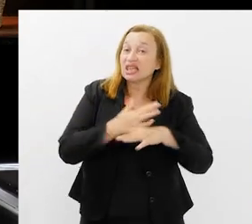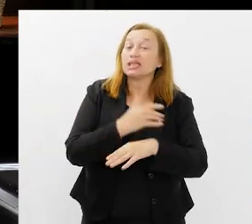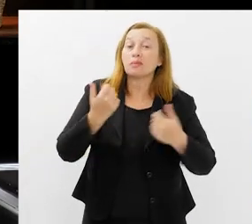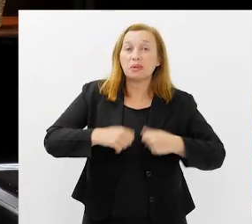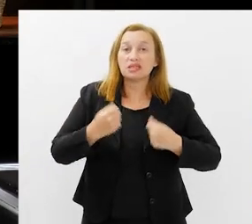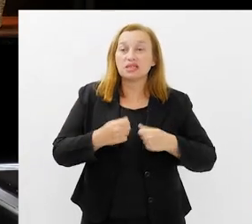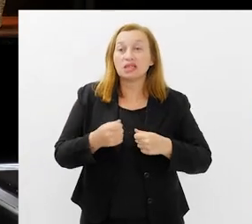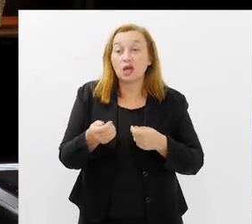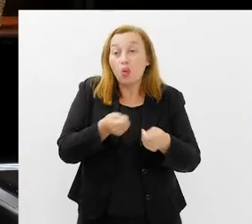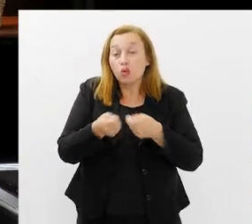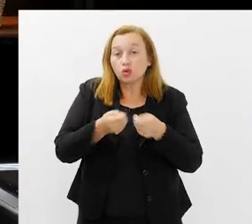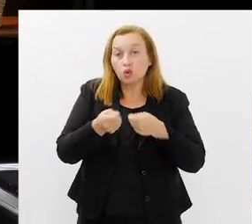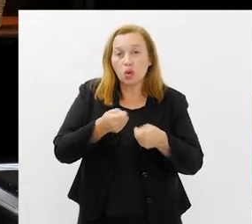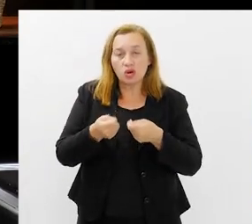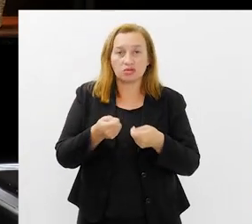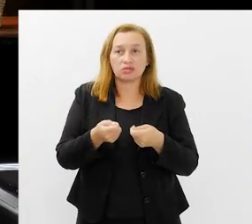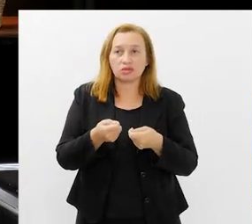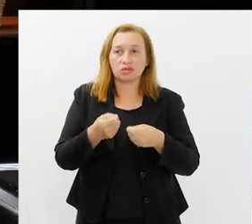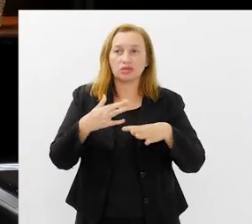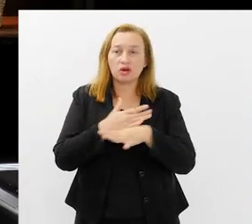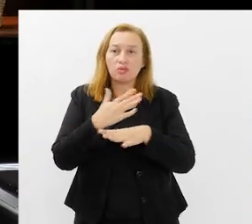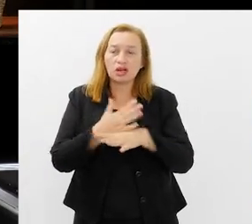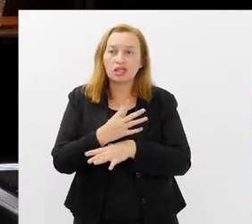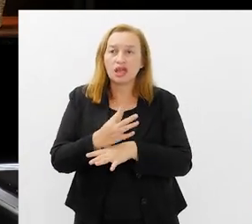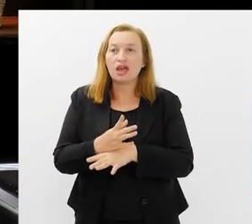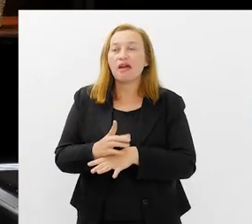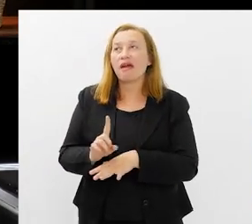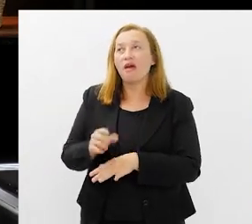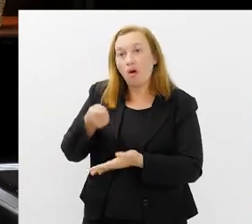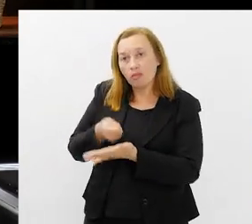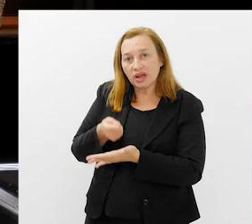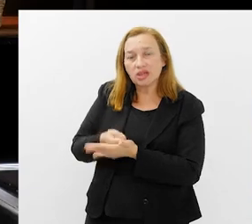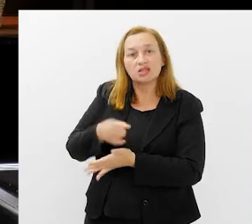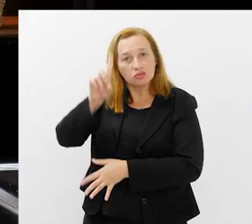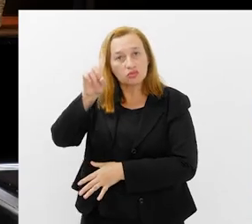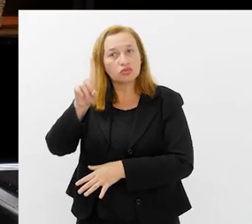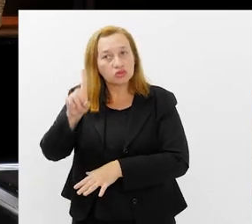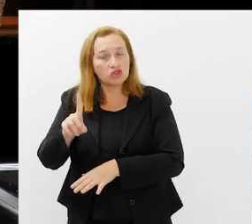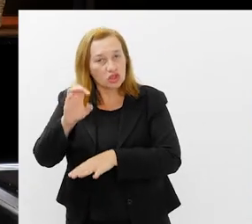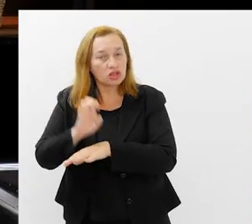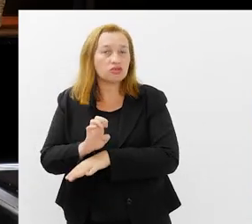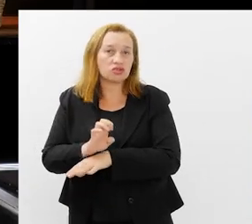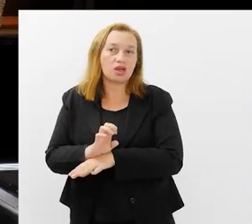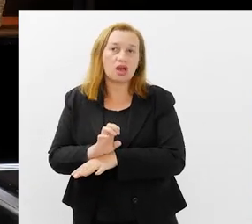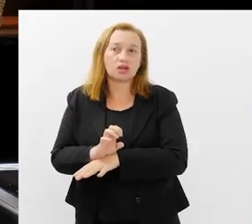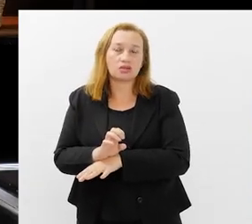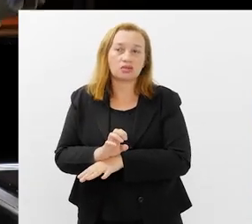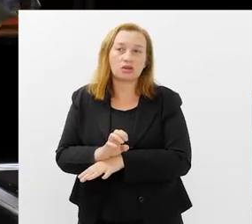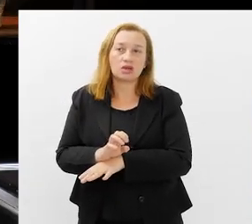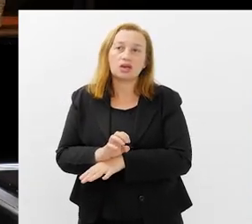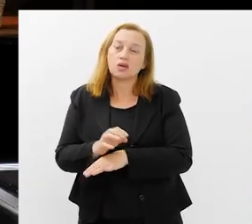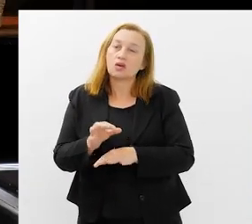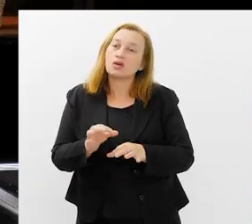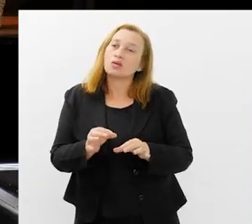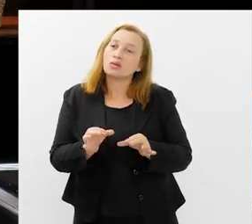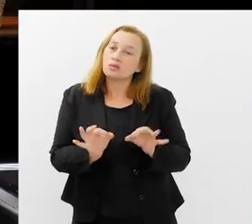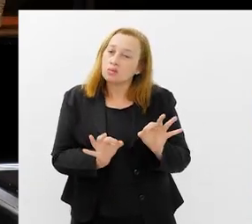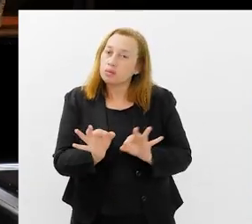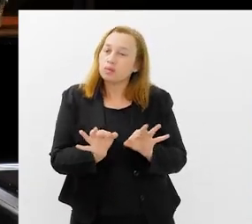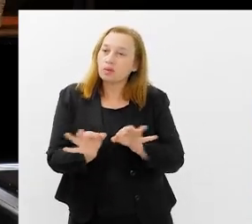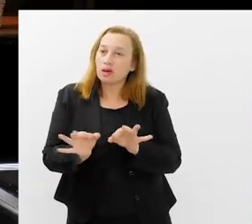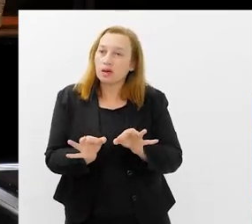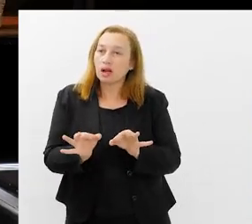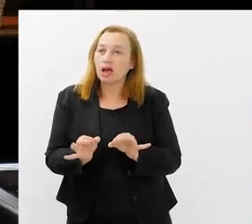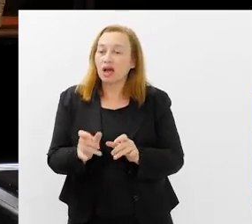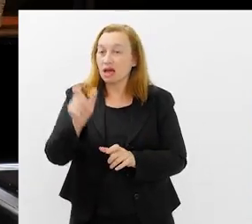pessoas precisam ter direito à moradia, um dever do Estado, está na Constituição, entendeu? Então, trata-se da gente ordenar o solo e, de